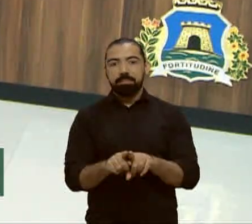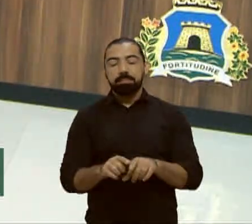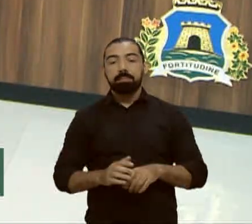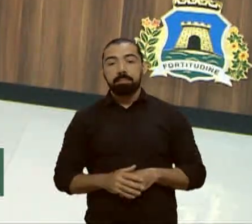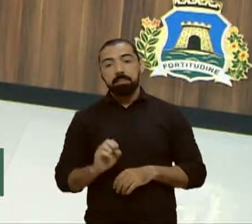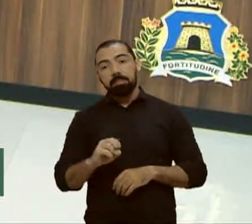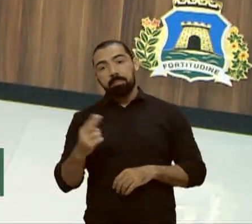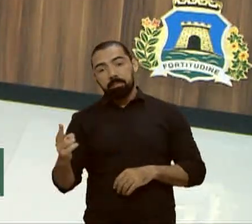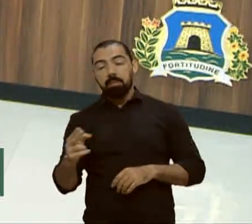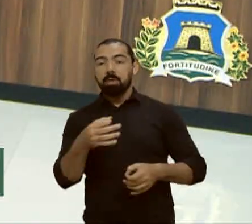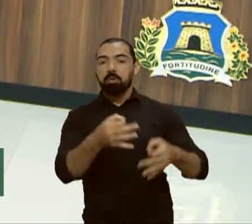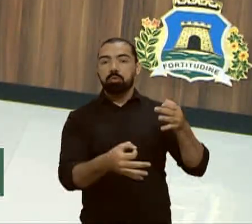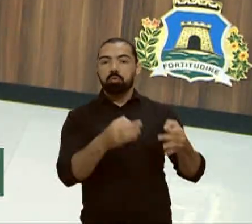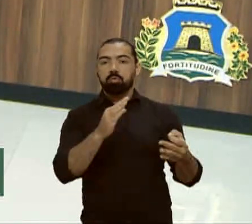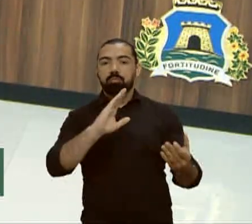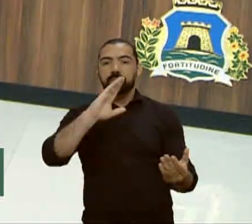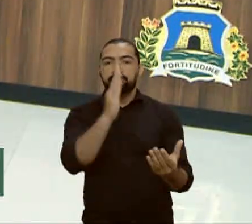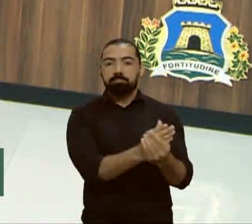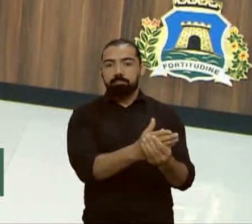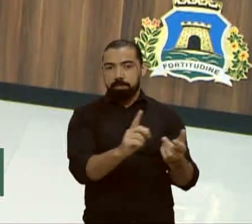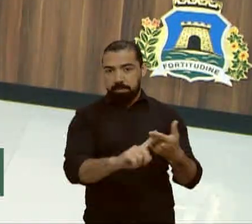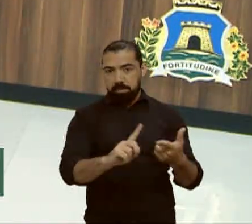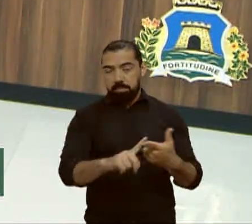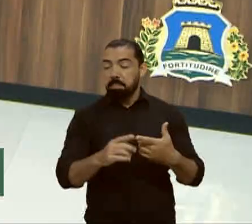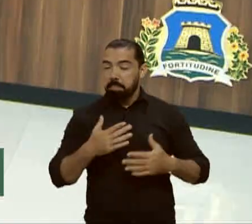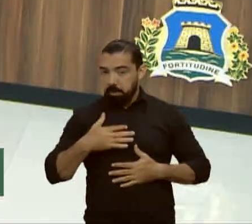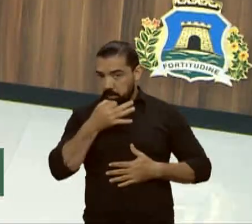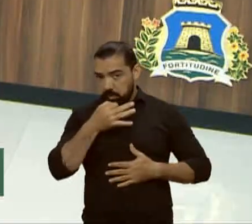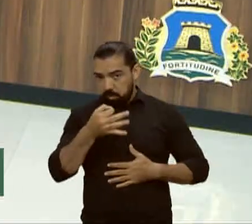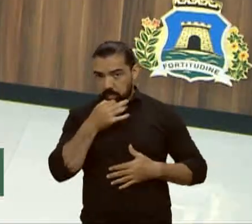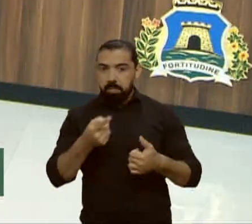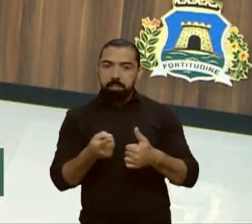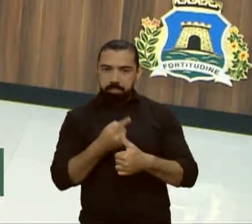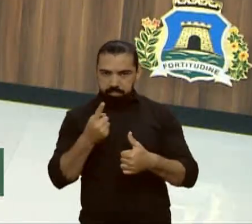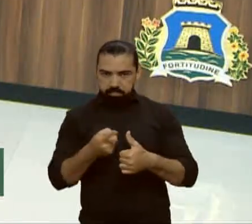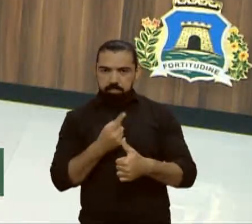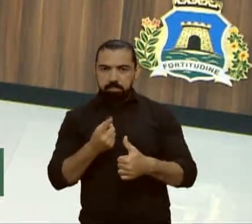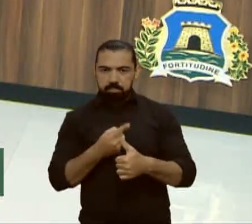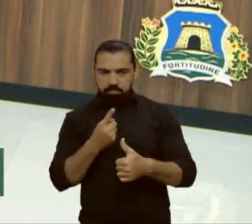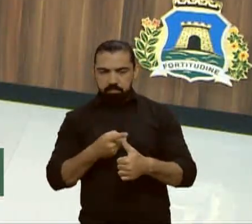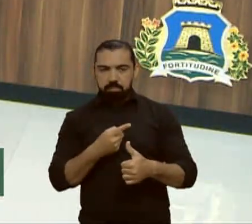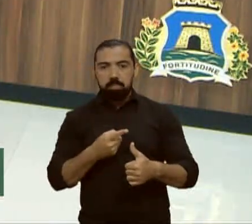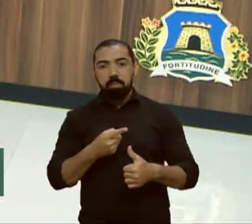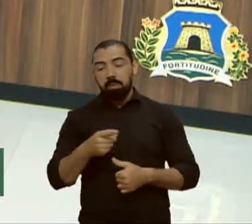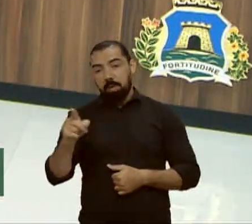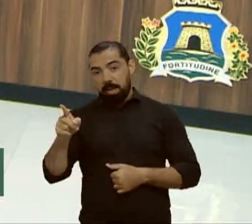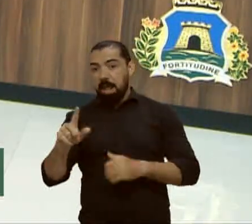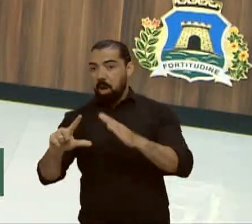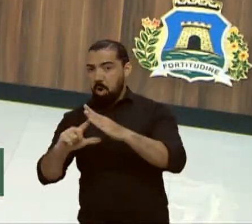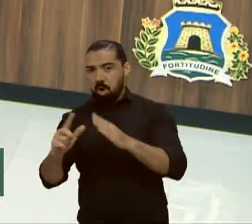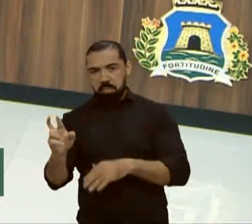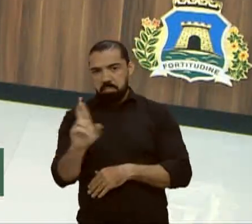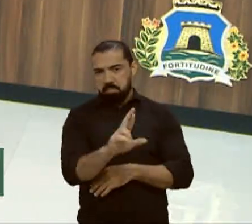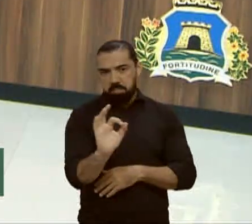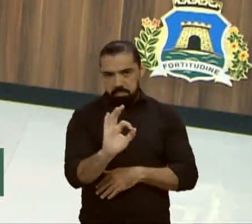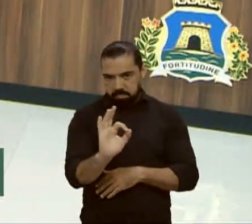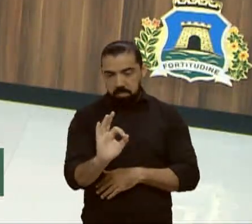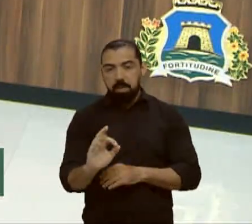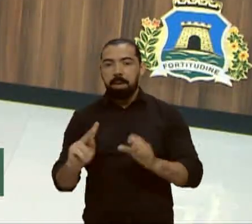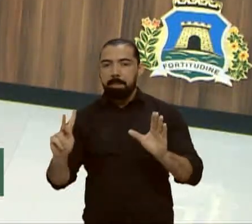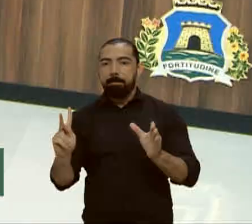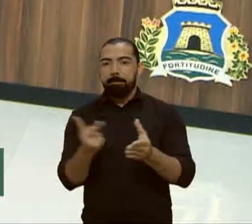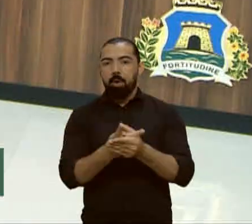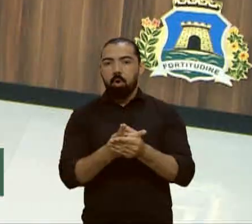então judicializar. Minha sugestão, lógico, sempre procurar inicialmente, como já foi o fornecedor, não deu retorno, então procurar o PROCON para